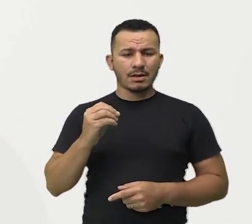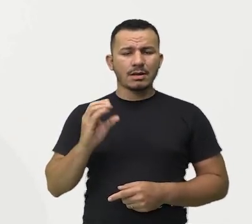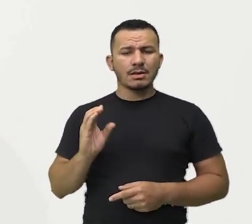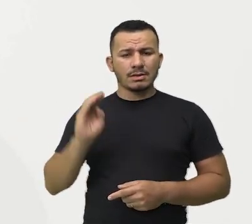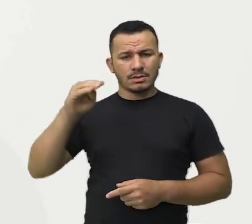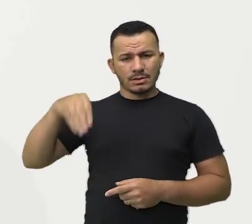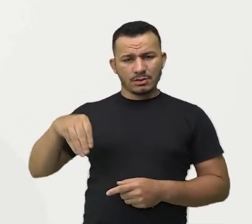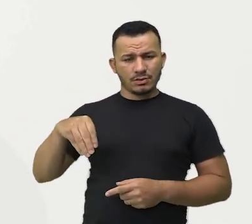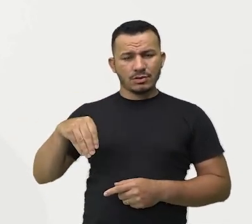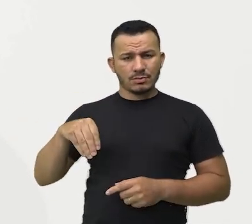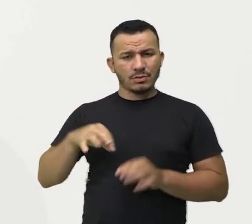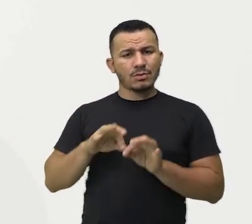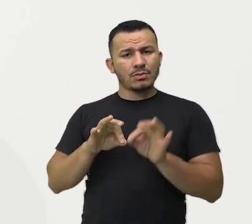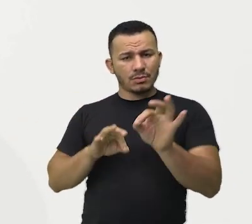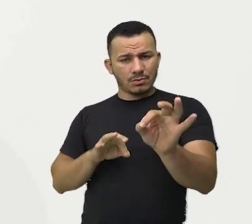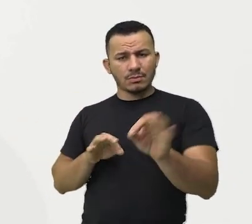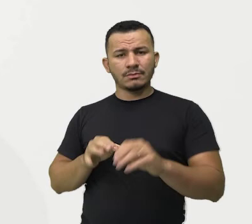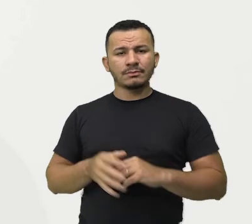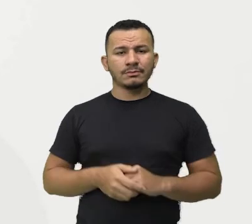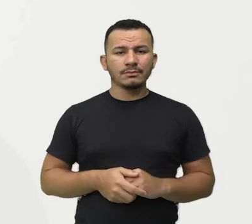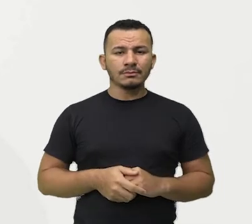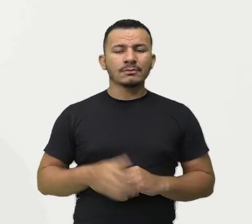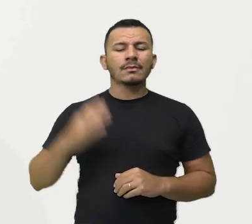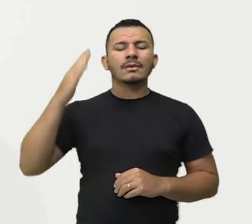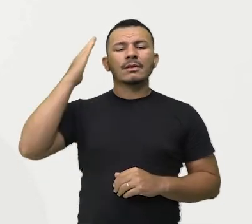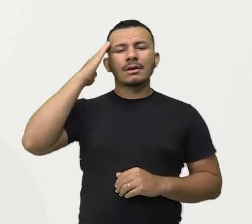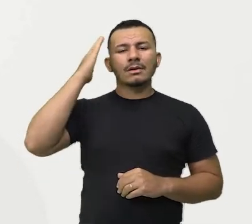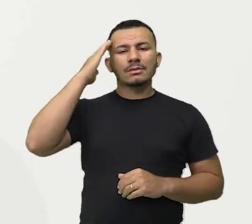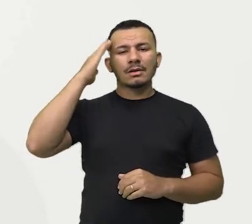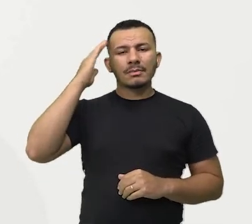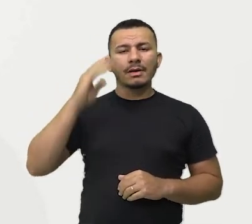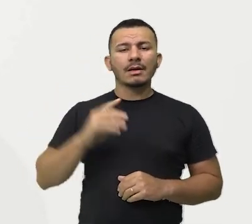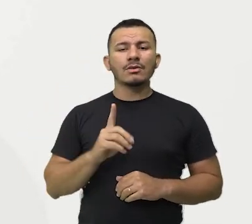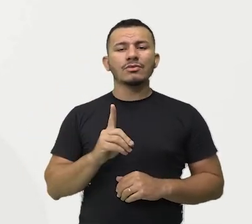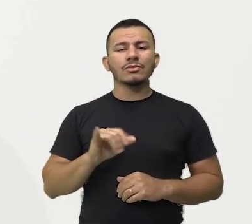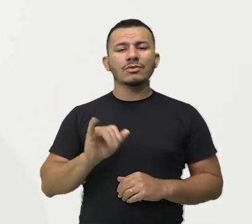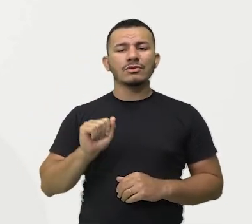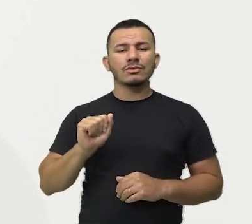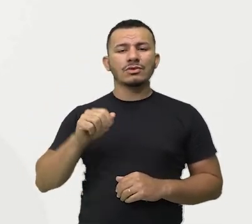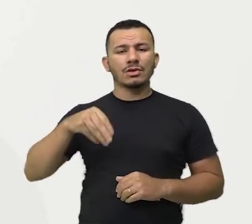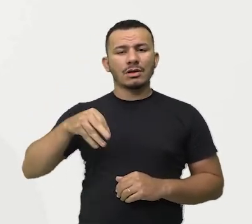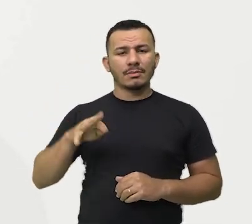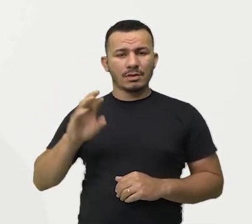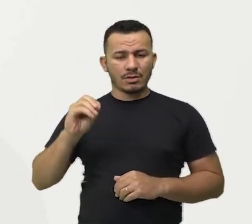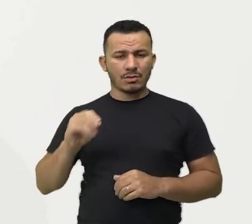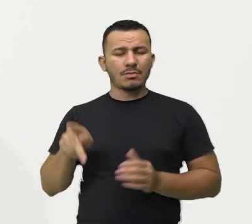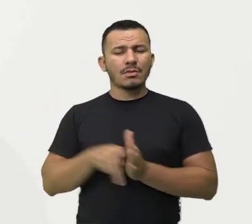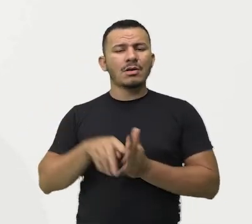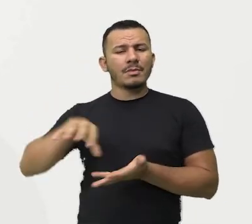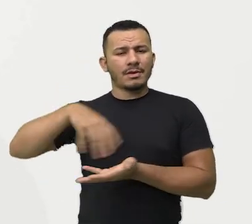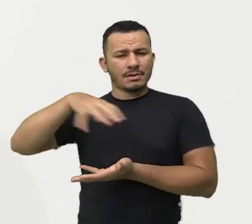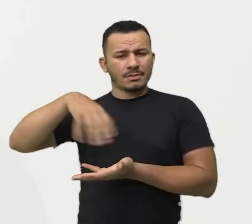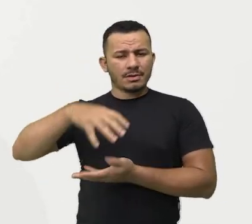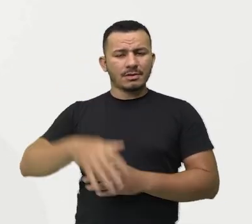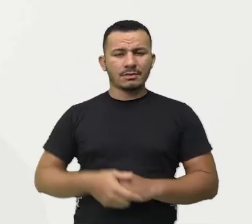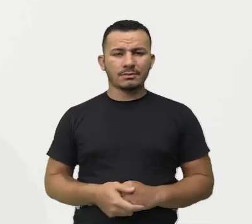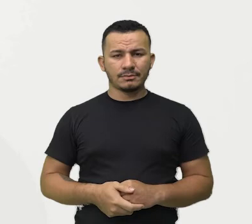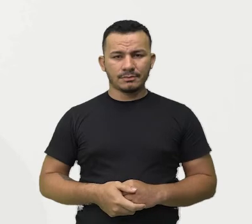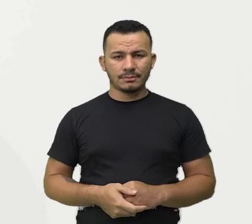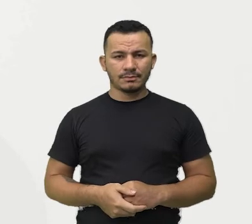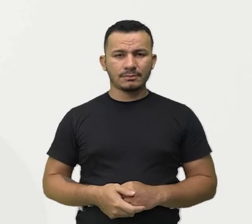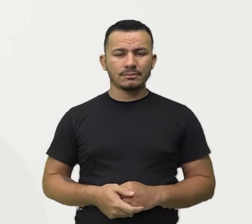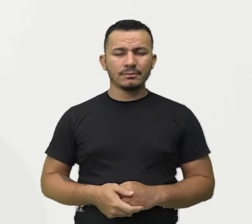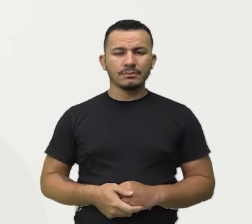240 centímetros de comprimento. O contorno. Qual a medida do diâmetro dessa